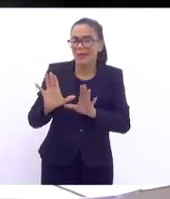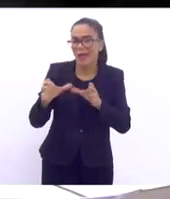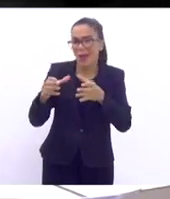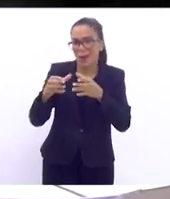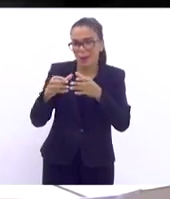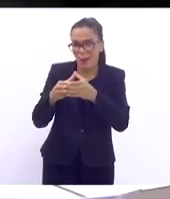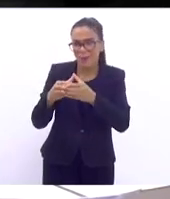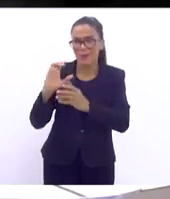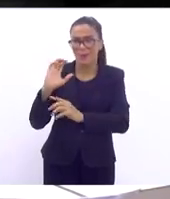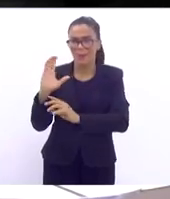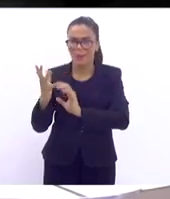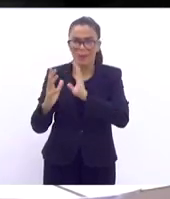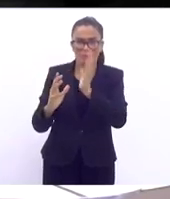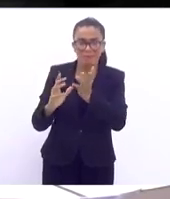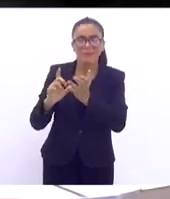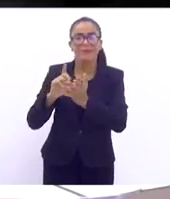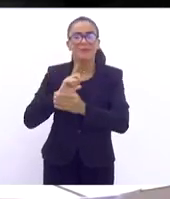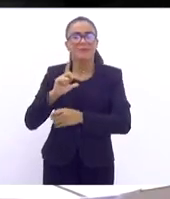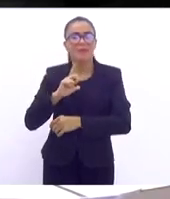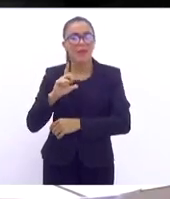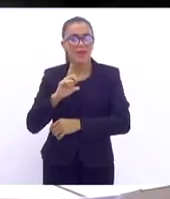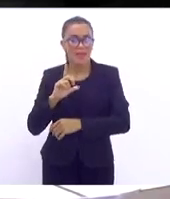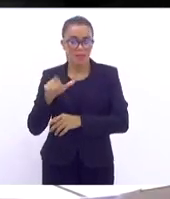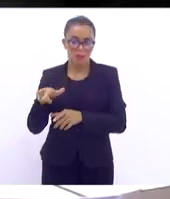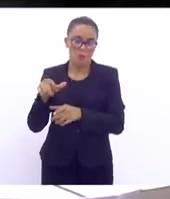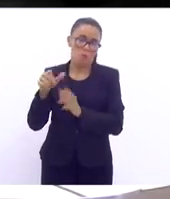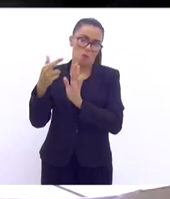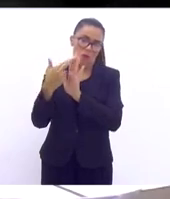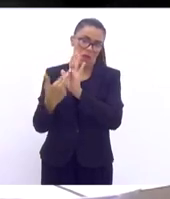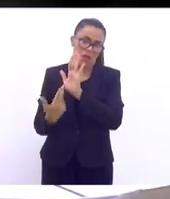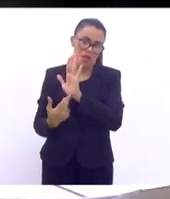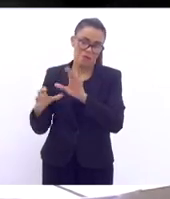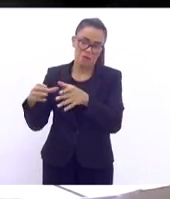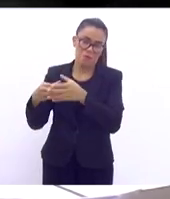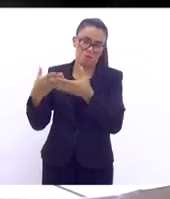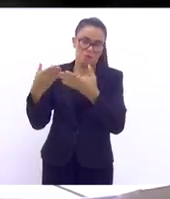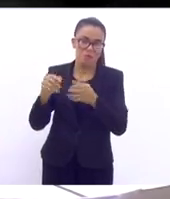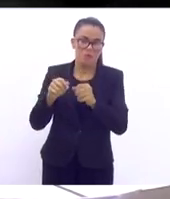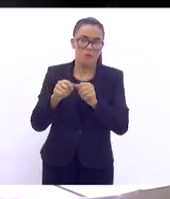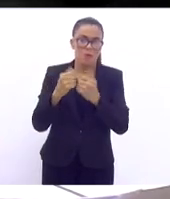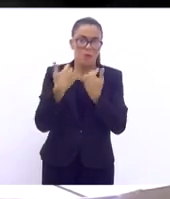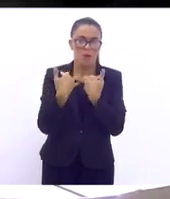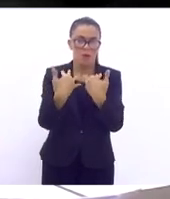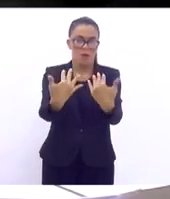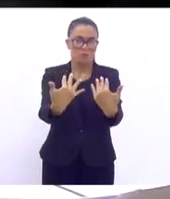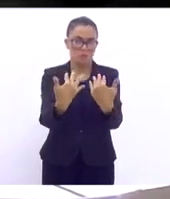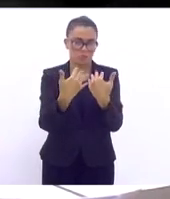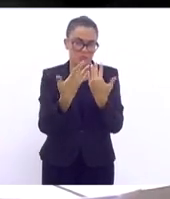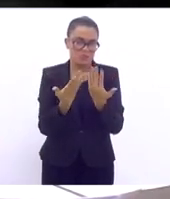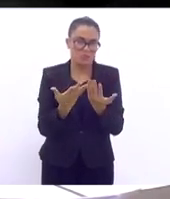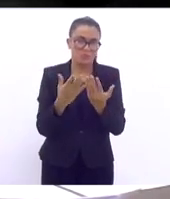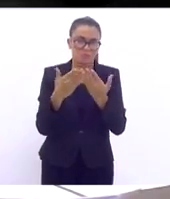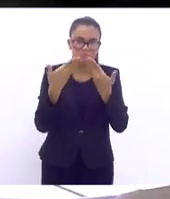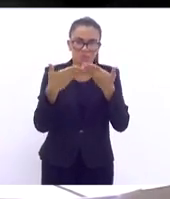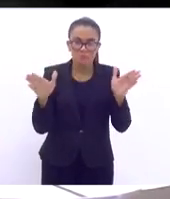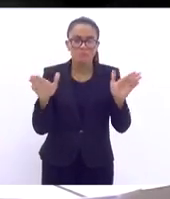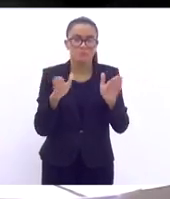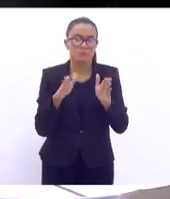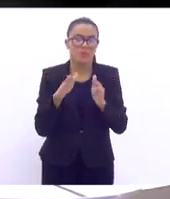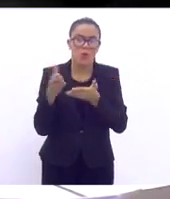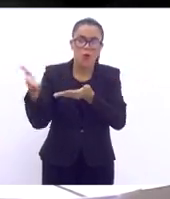comissão de Meio Ambiente Tem Todas aquelas prerrogativas que a comissão tem fazer audiência pública da aparecer convocada